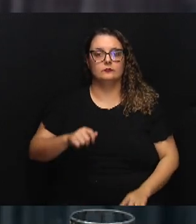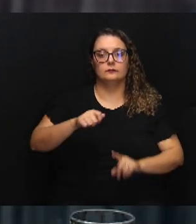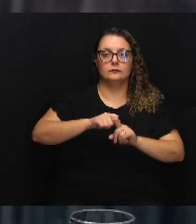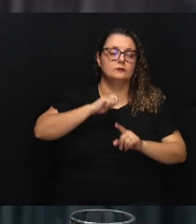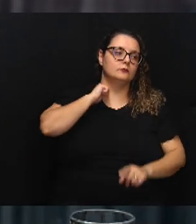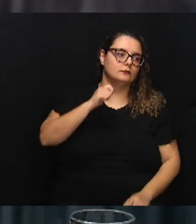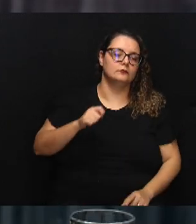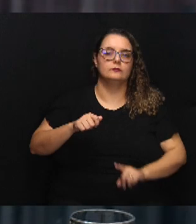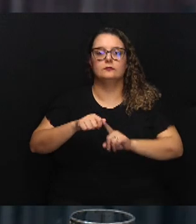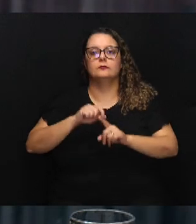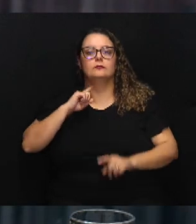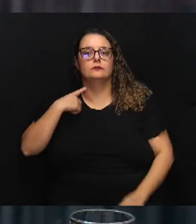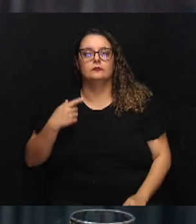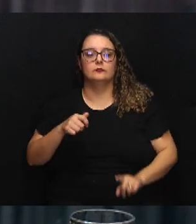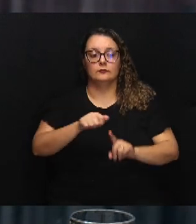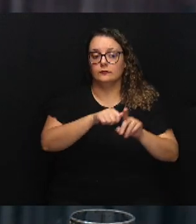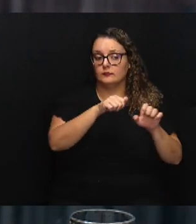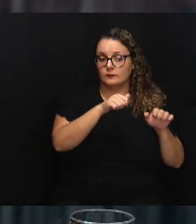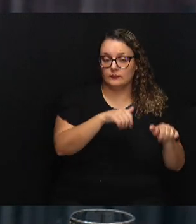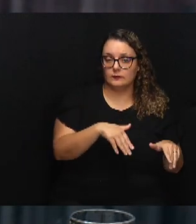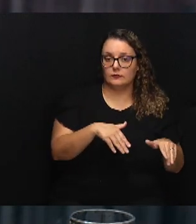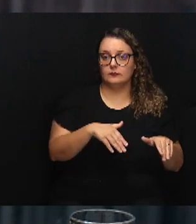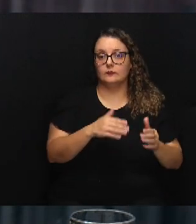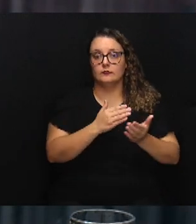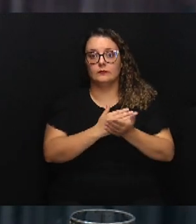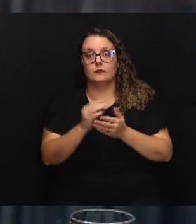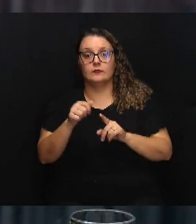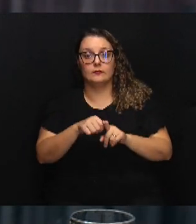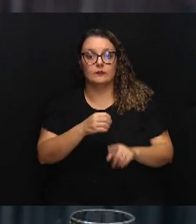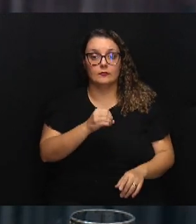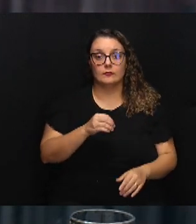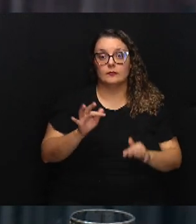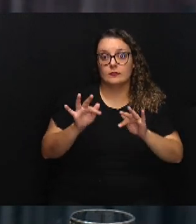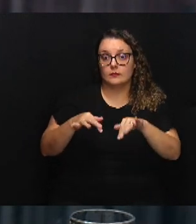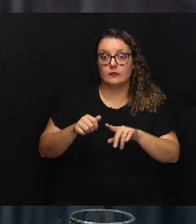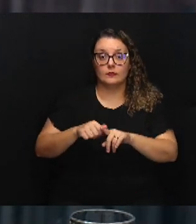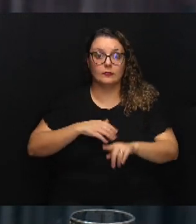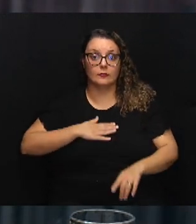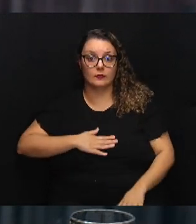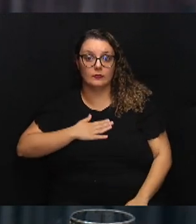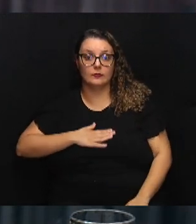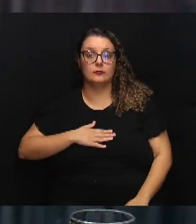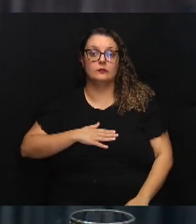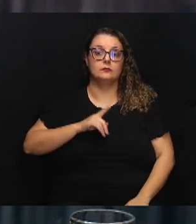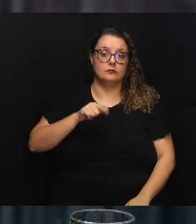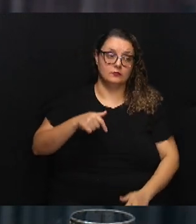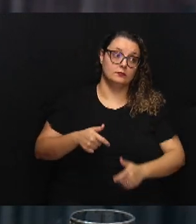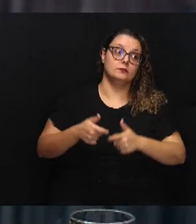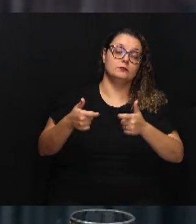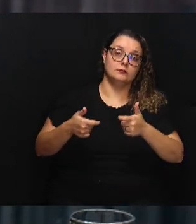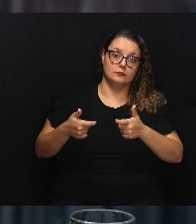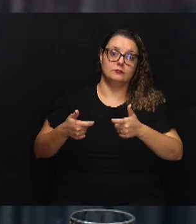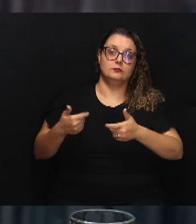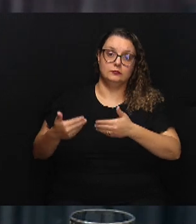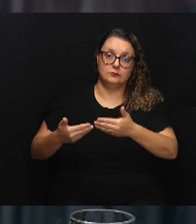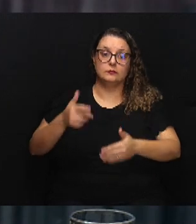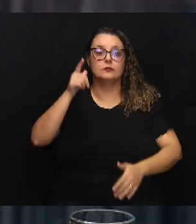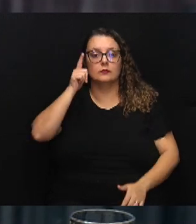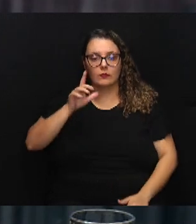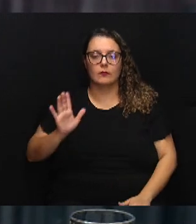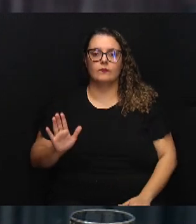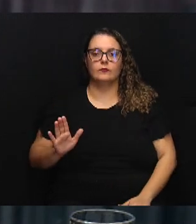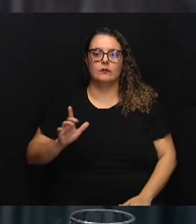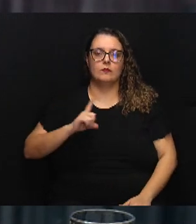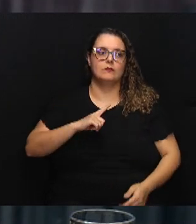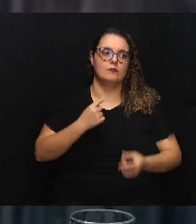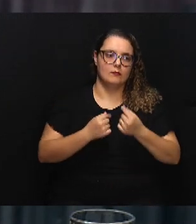maio, setembro, né, início de outubro, final de agosto, já é um grande passo para você conseguir ter uma